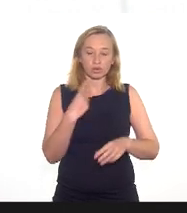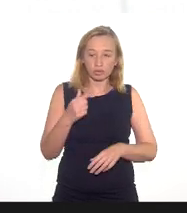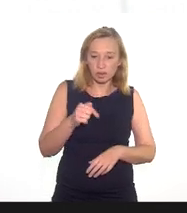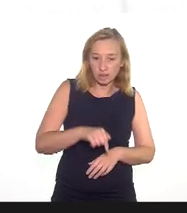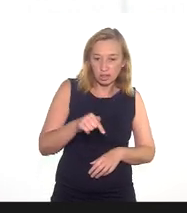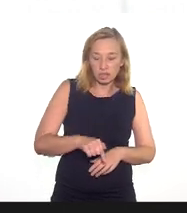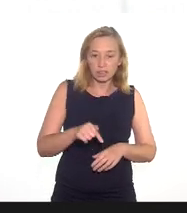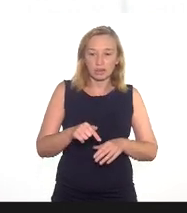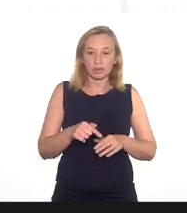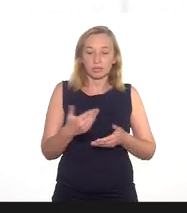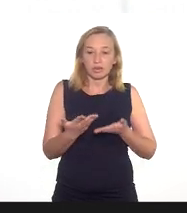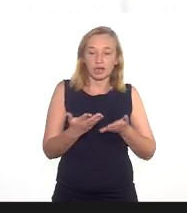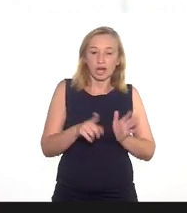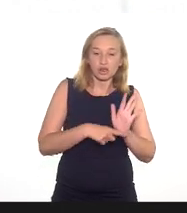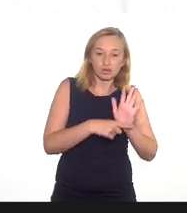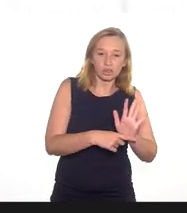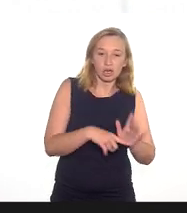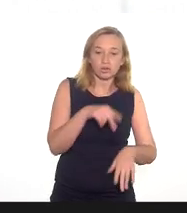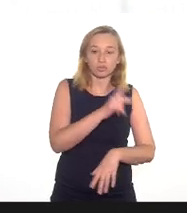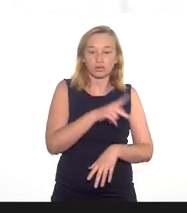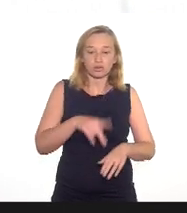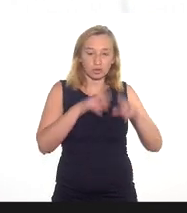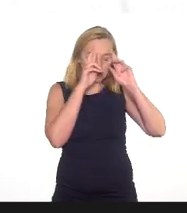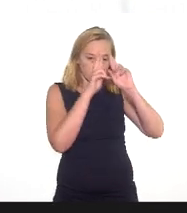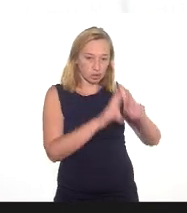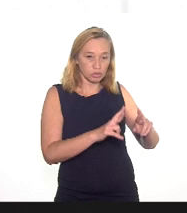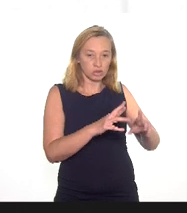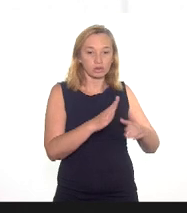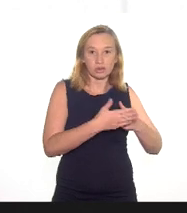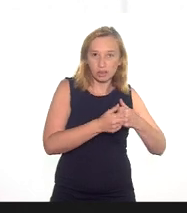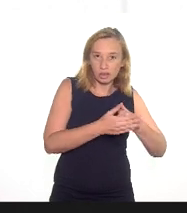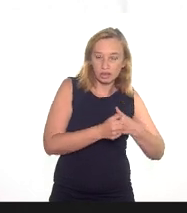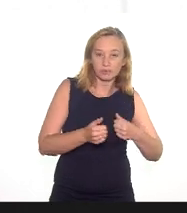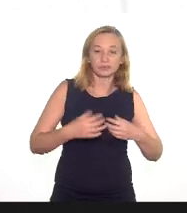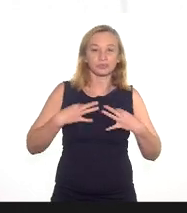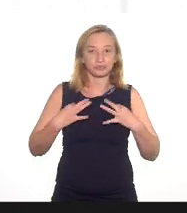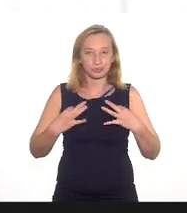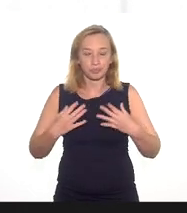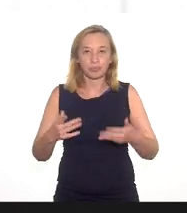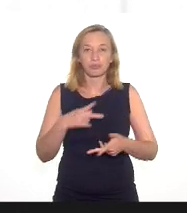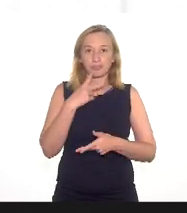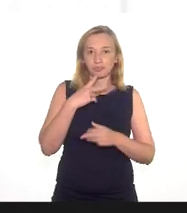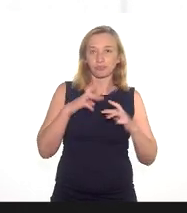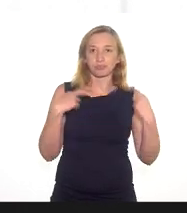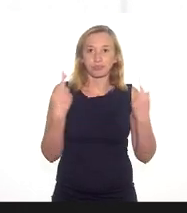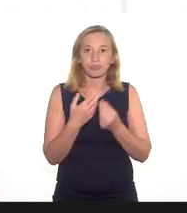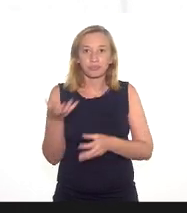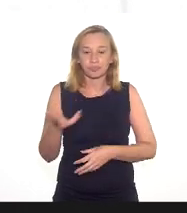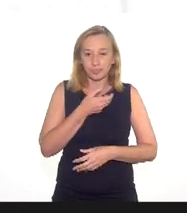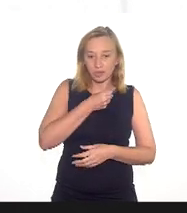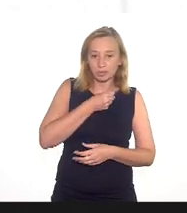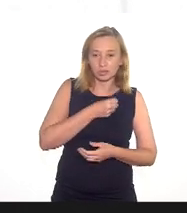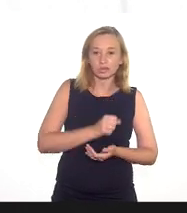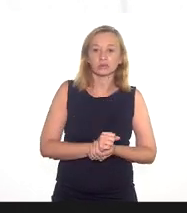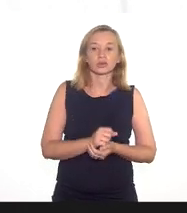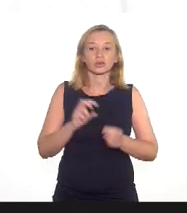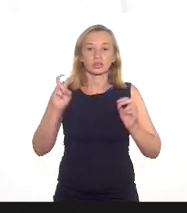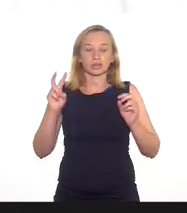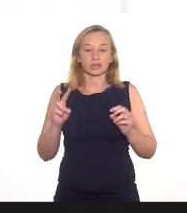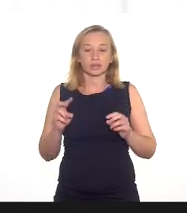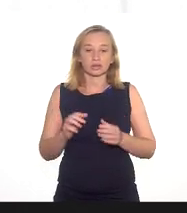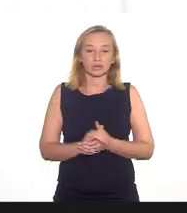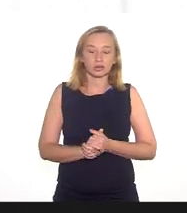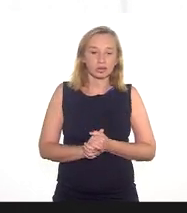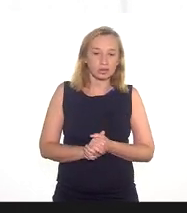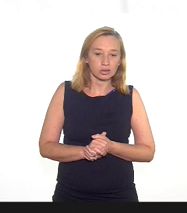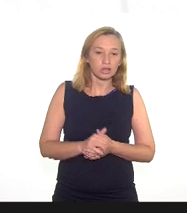nossos professores com devido respeito e carinho, então, à disposição para poder fazer essa reunião o mais rápido possível. Questão da Antônio